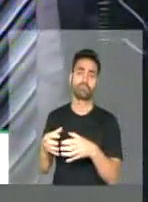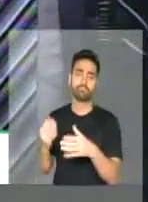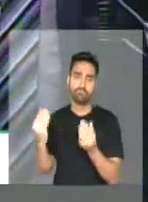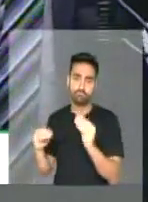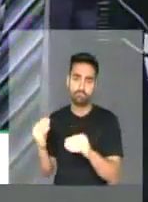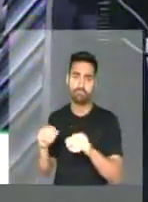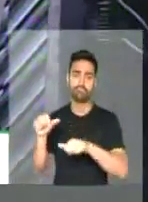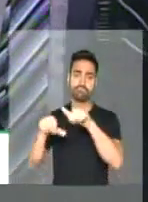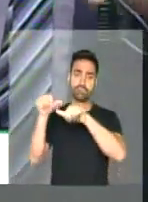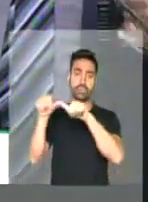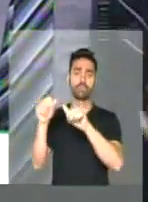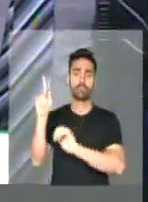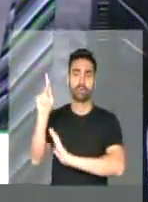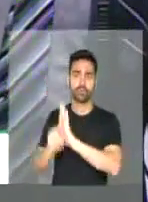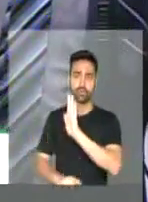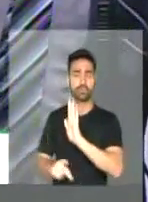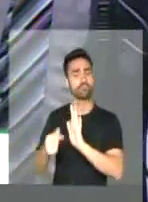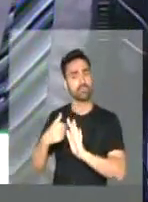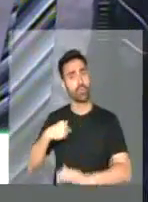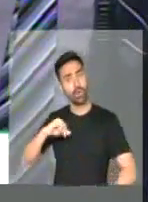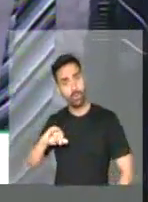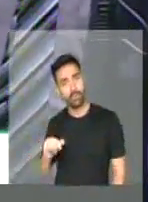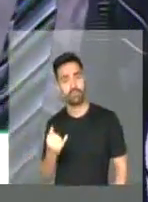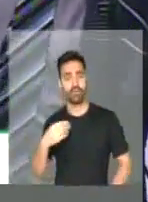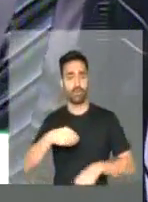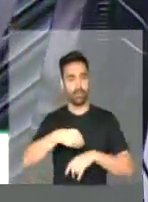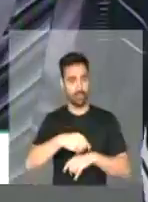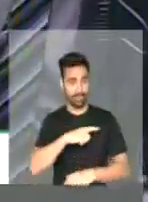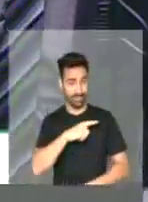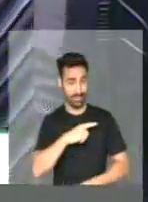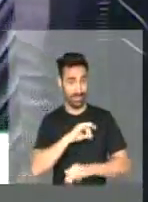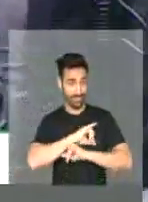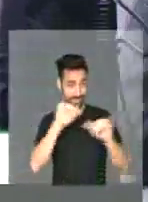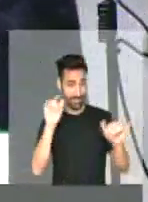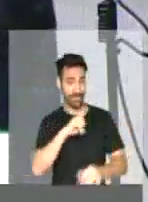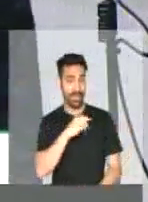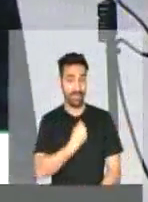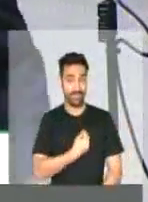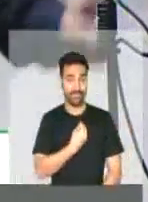projeto. Aproveito para registrar a presença do